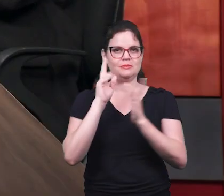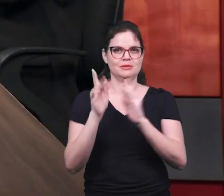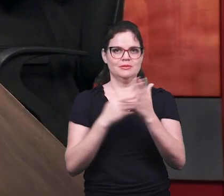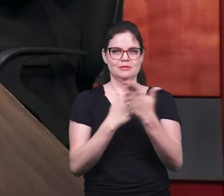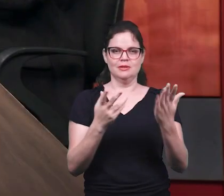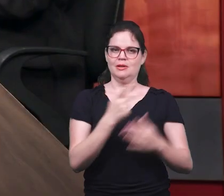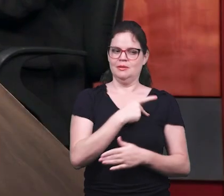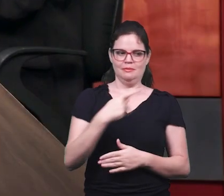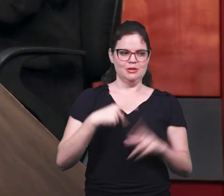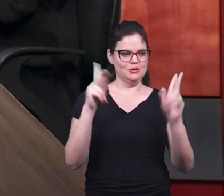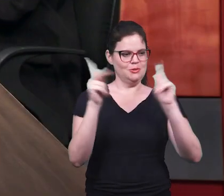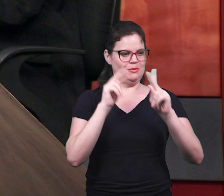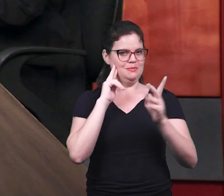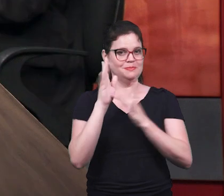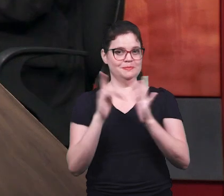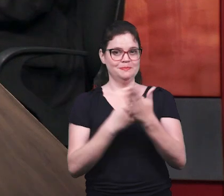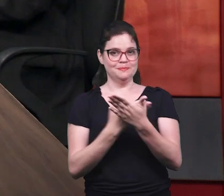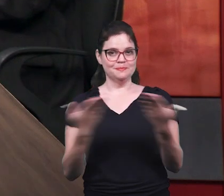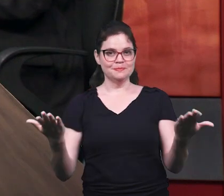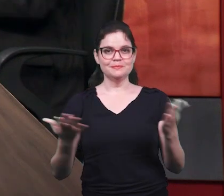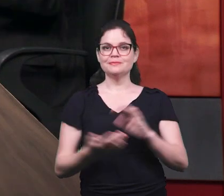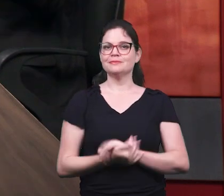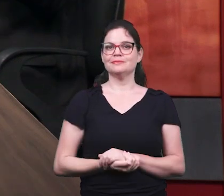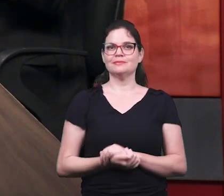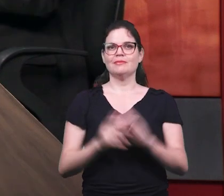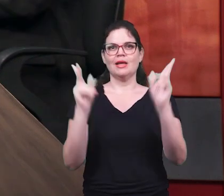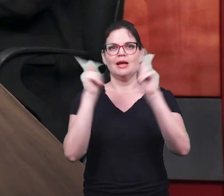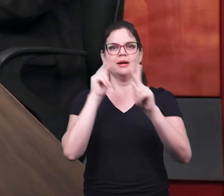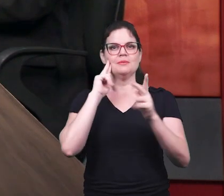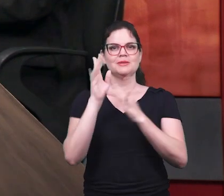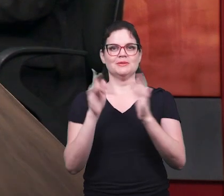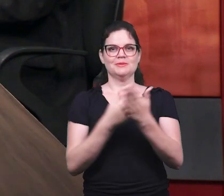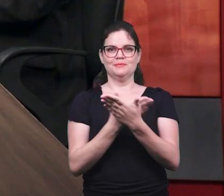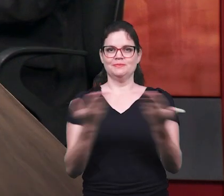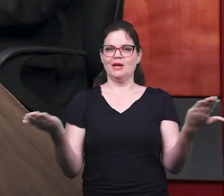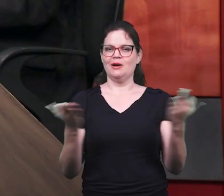Senhor a todos. Pastor Douglas, a paz do Senhor. A paz do Senhor a todos.